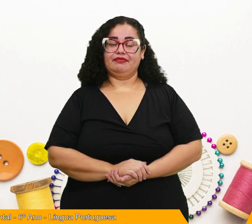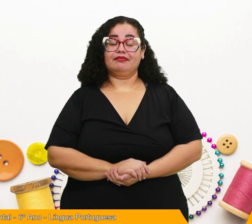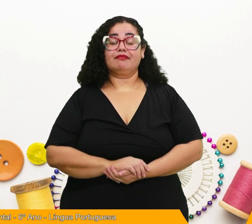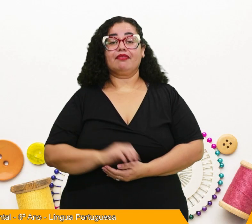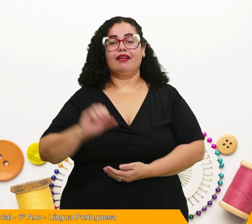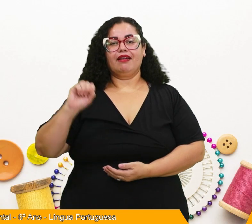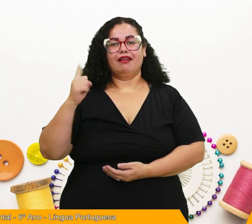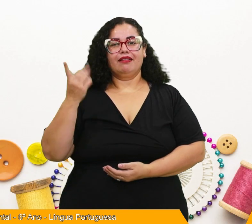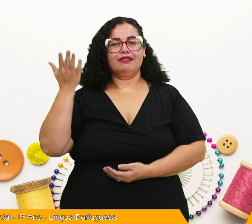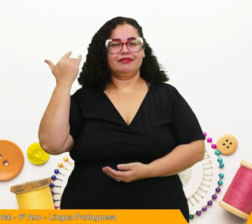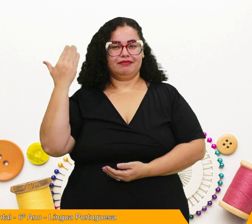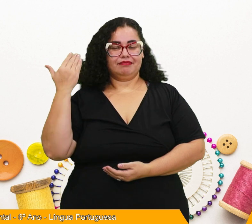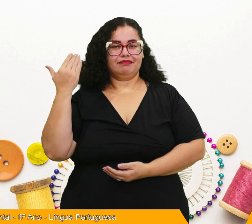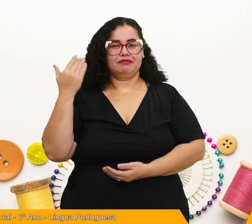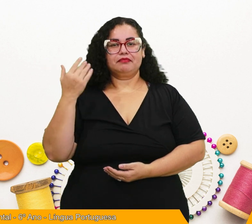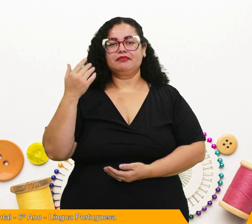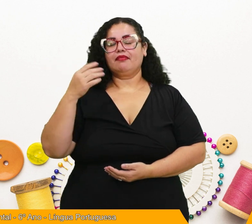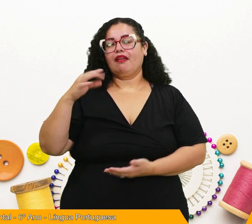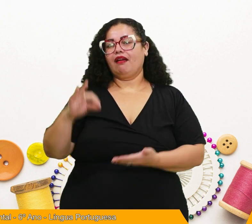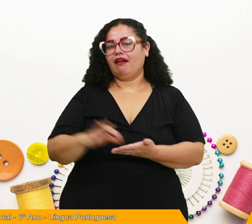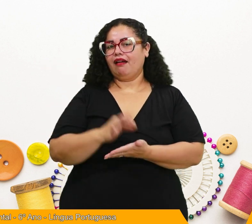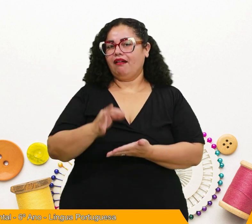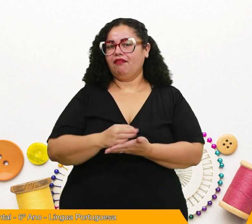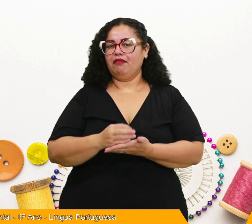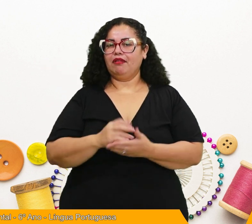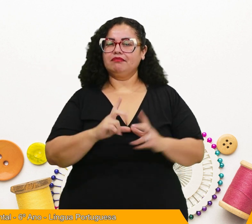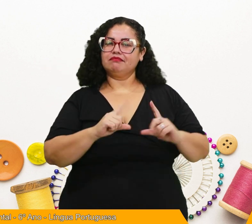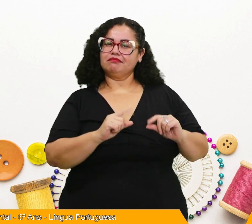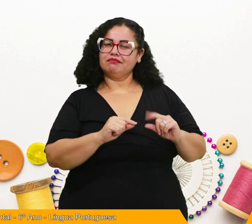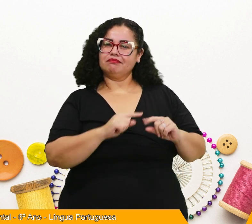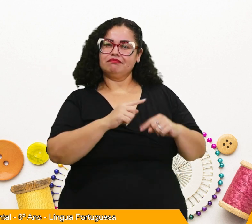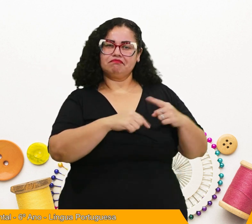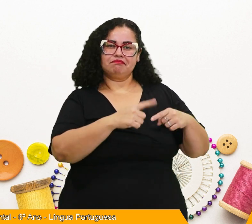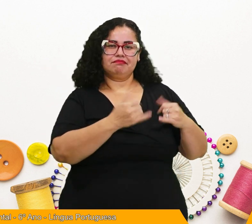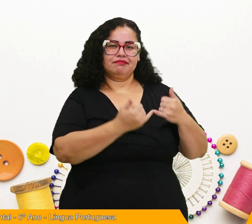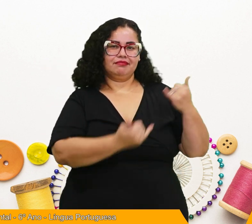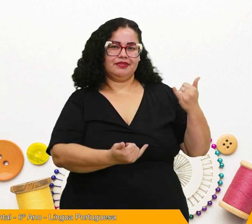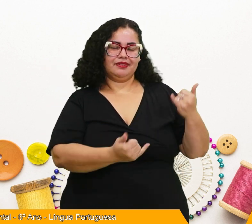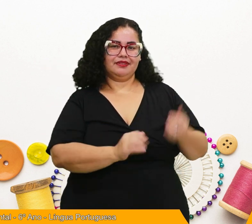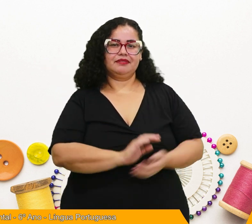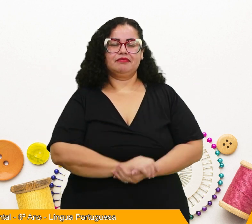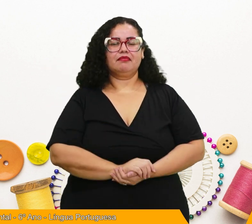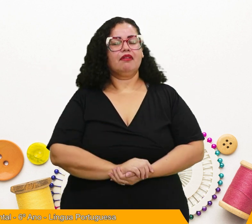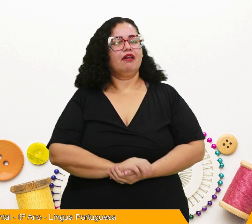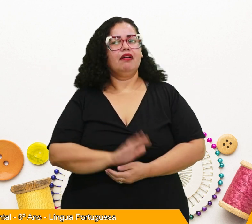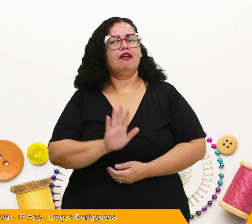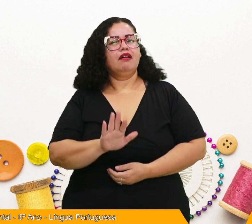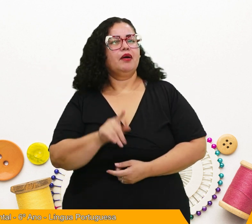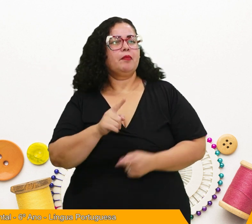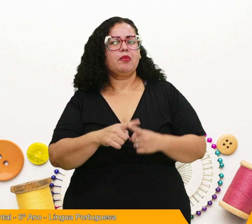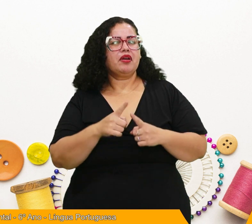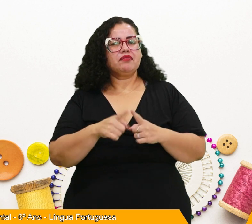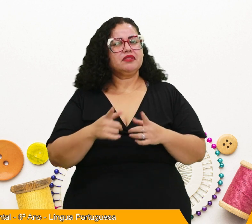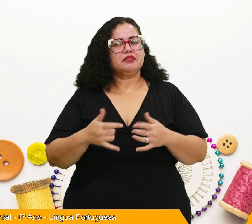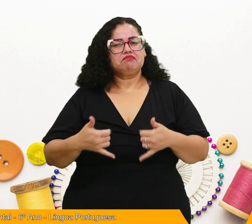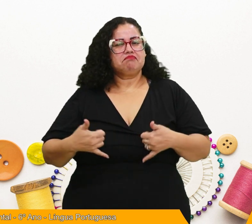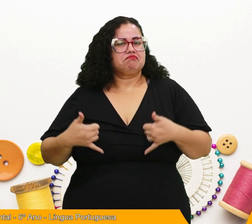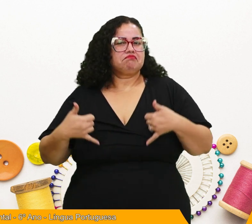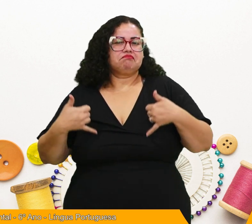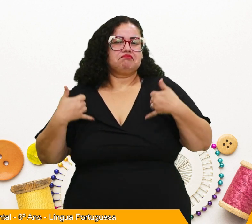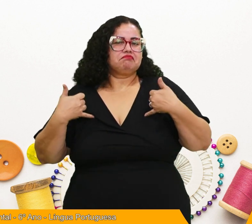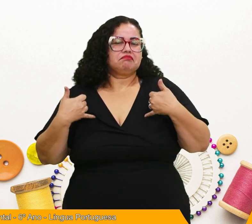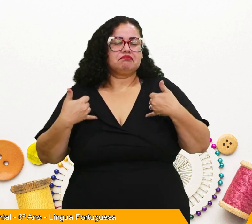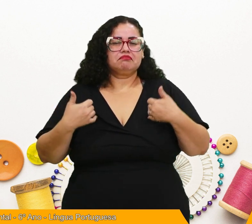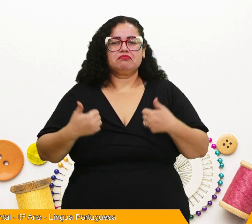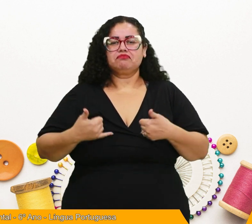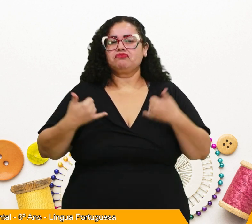Era uma vez uma agulha que disse a um novelo de linha: por que você está com esse ar, toda cheia de